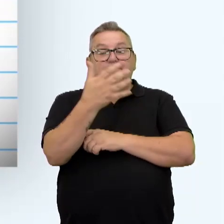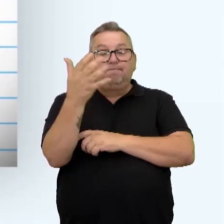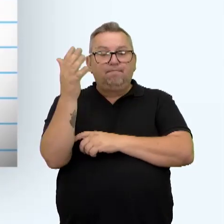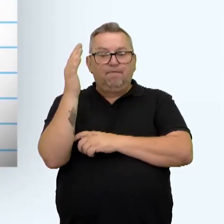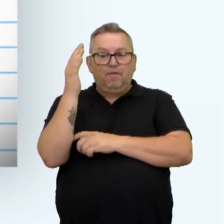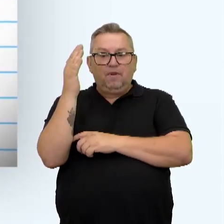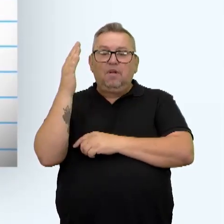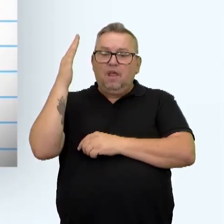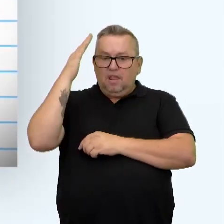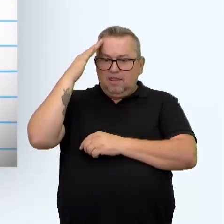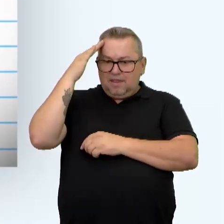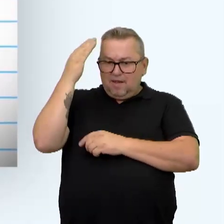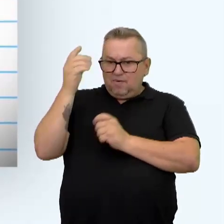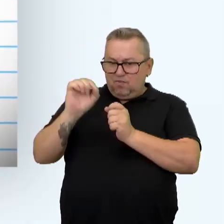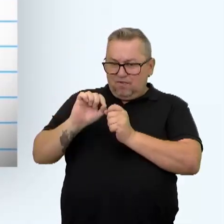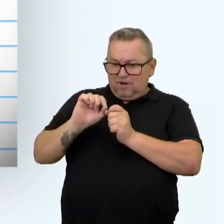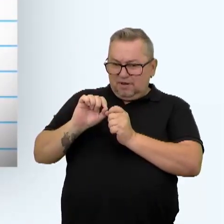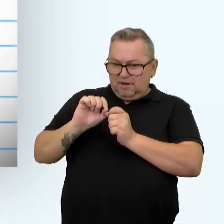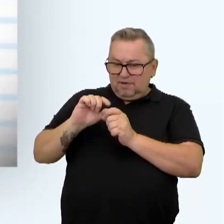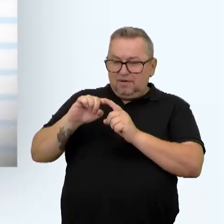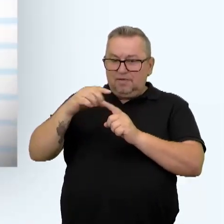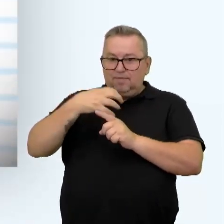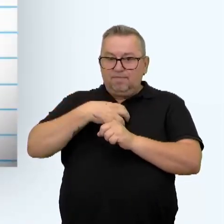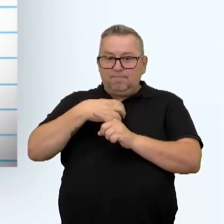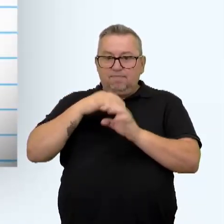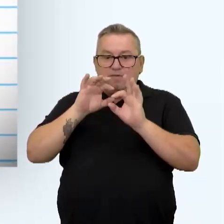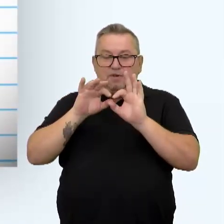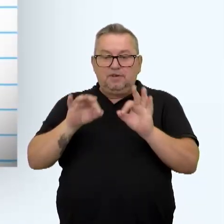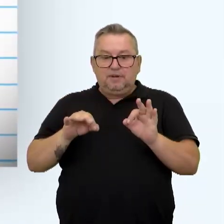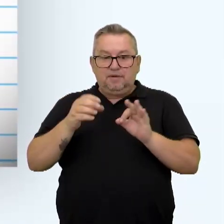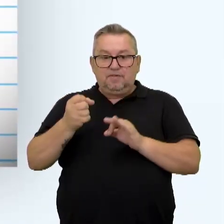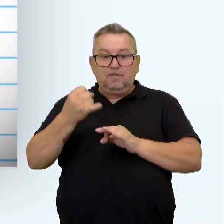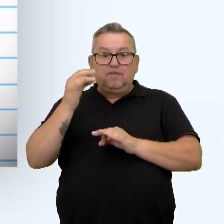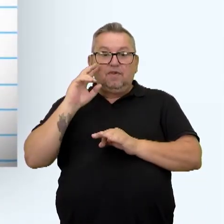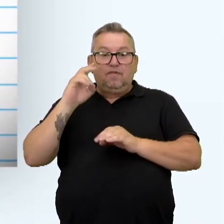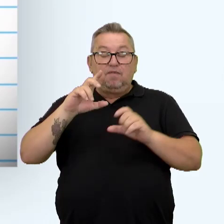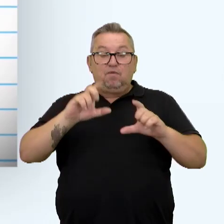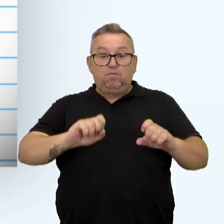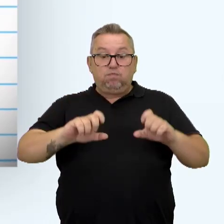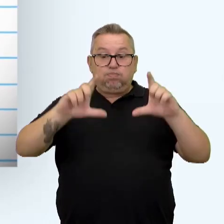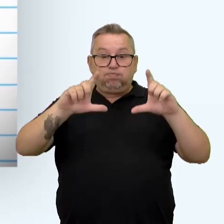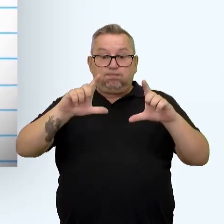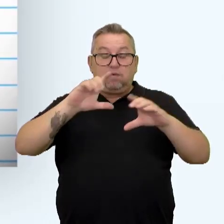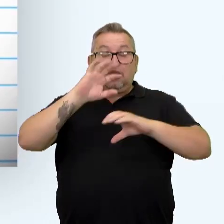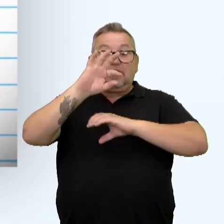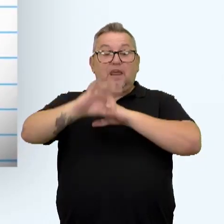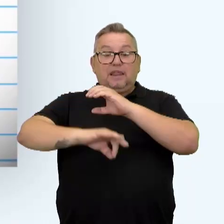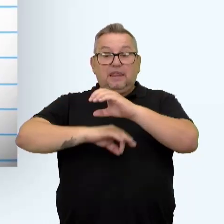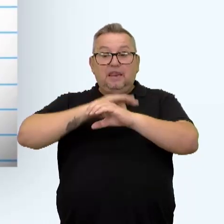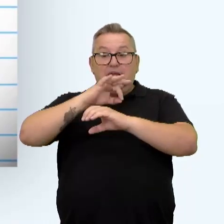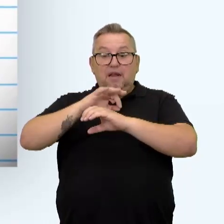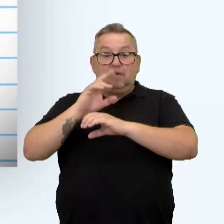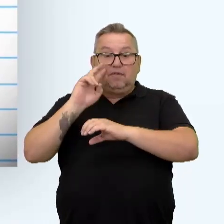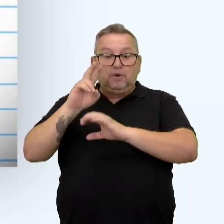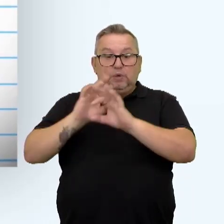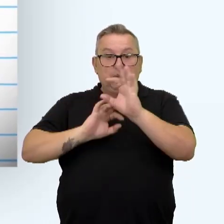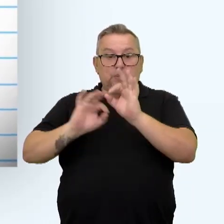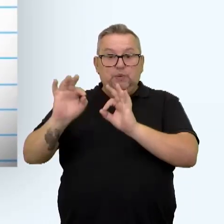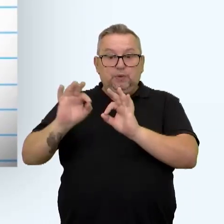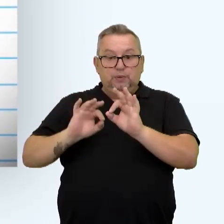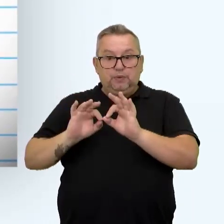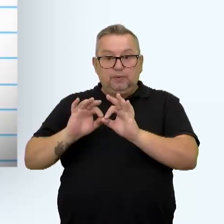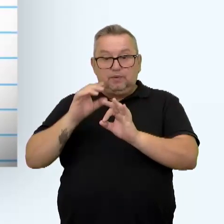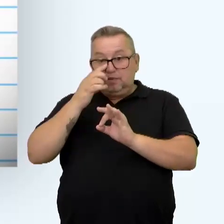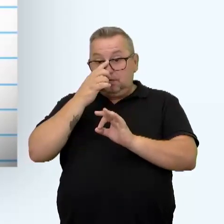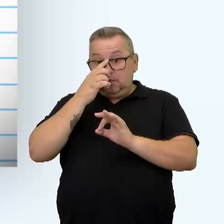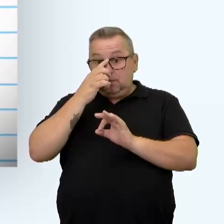Sabe como se faz essa contabilidade? De forma bem sucinta, diversas imagens, como as de satélites, são adquiridas e processadas. Um software